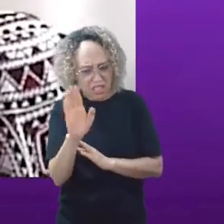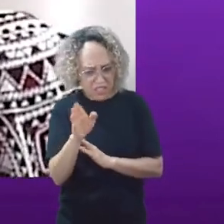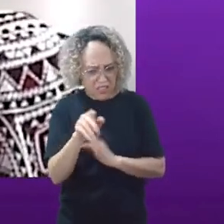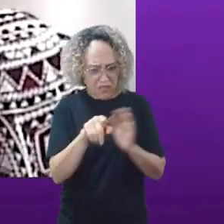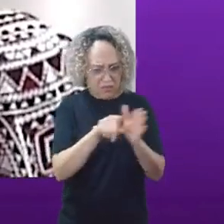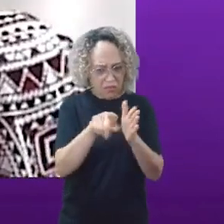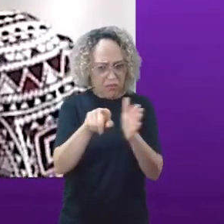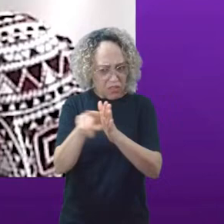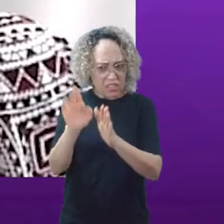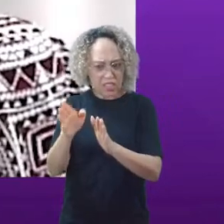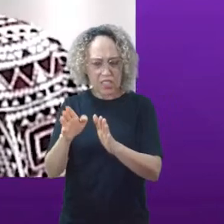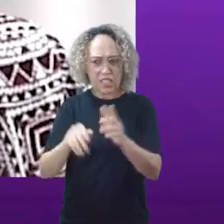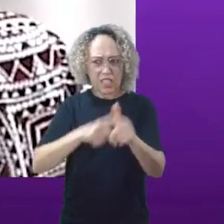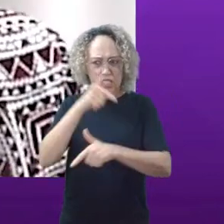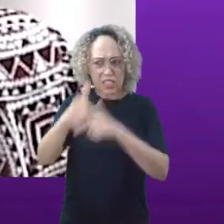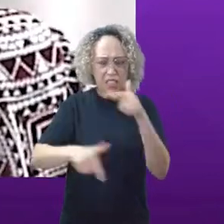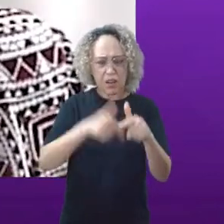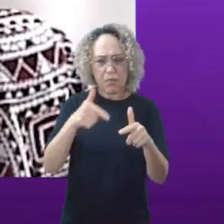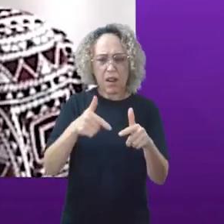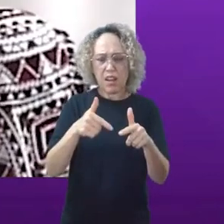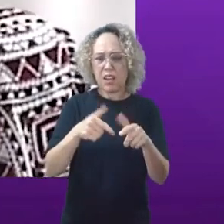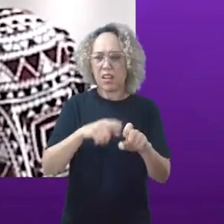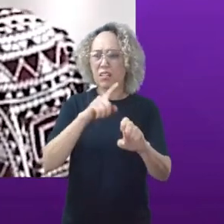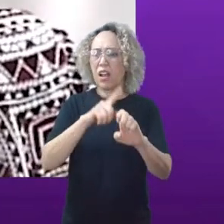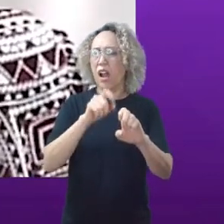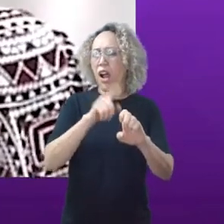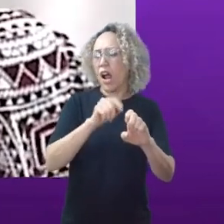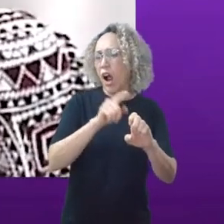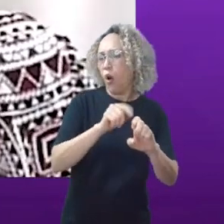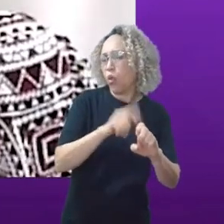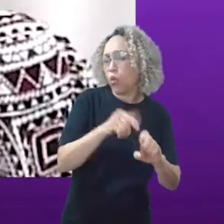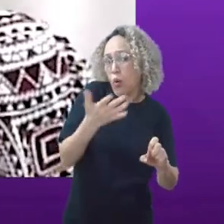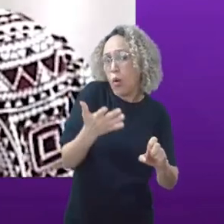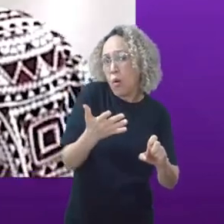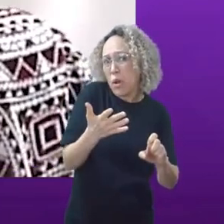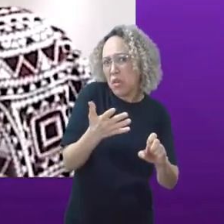trabalhando como trabalhadores autônomos por vontade ou por falta de